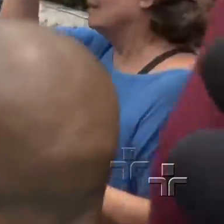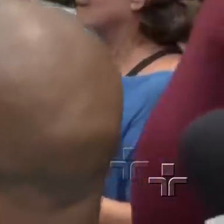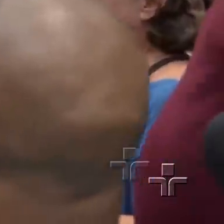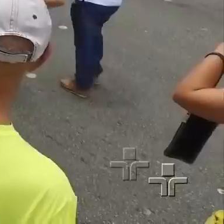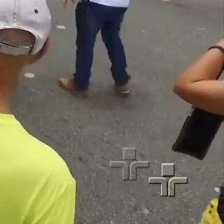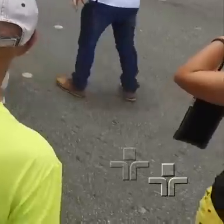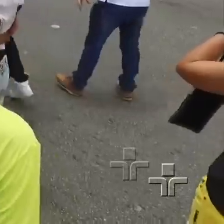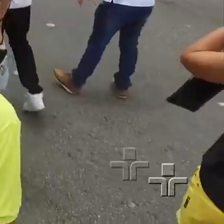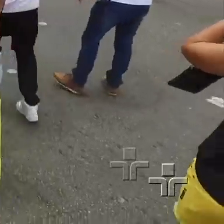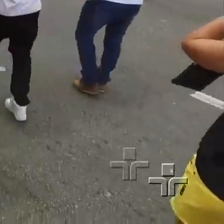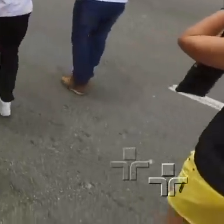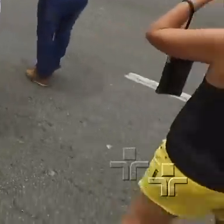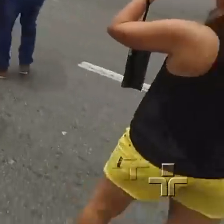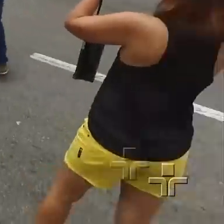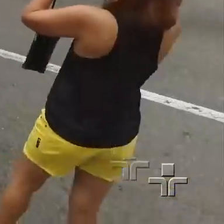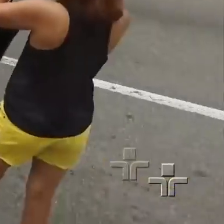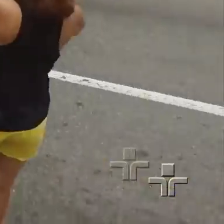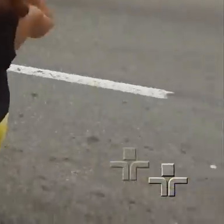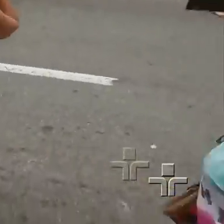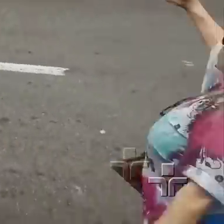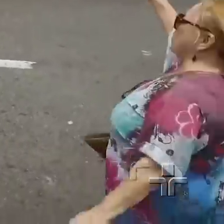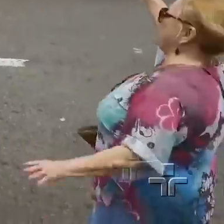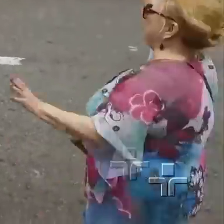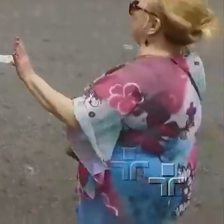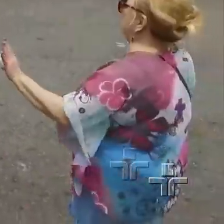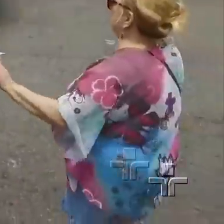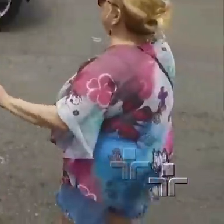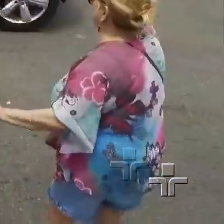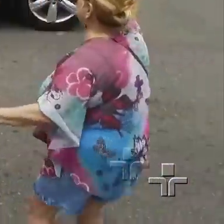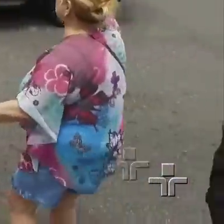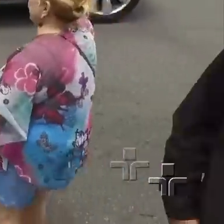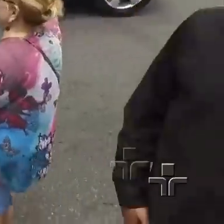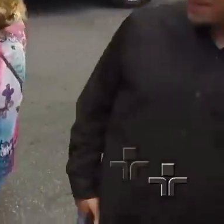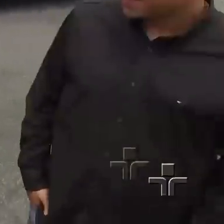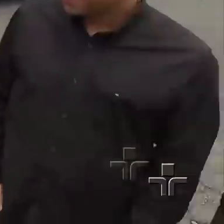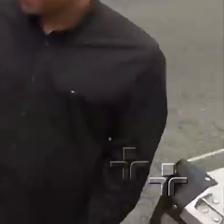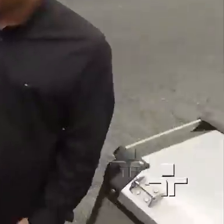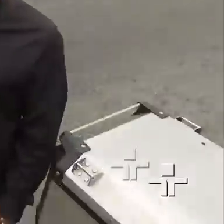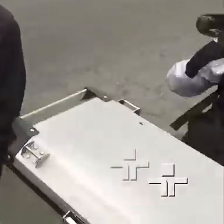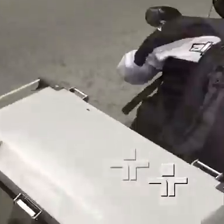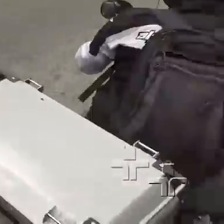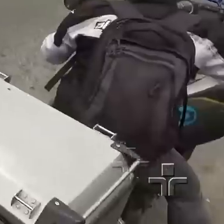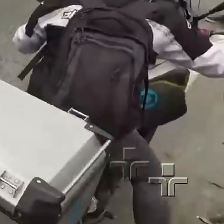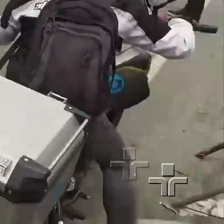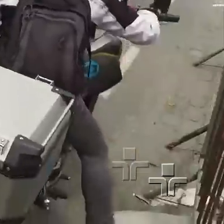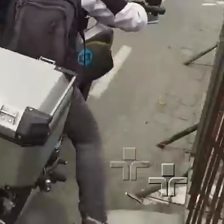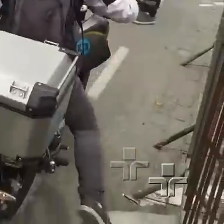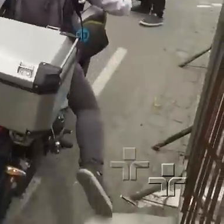sob aplausos de eleitores que se concentravam na frente da casa de Bolsonaro.